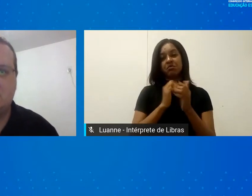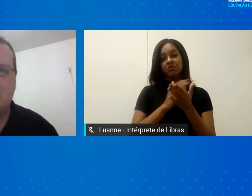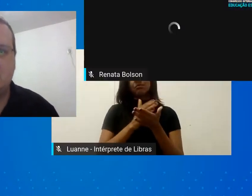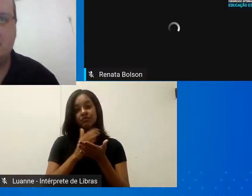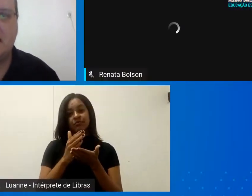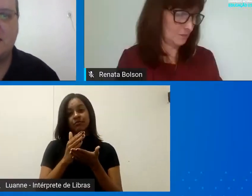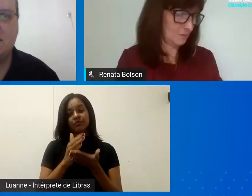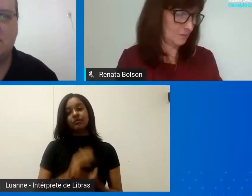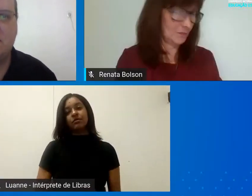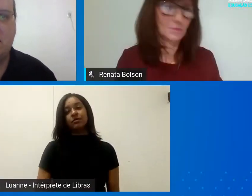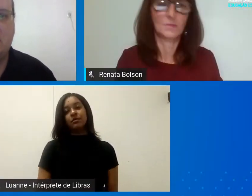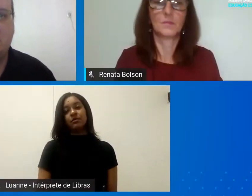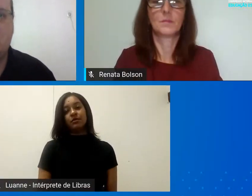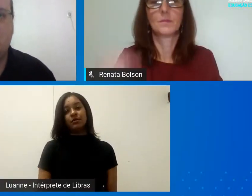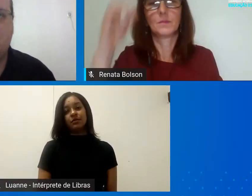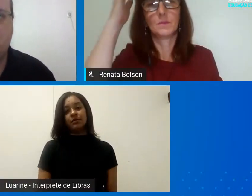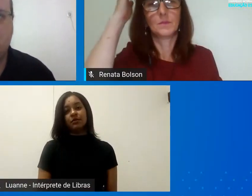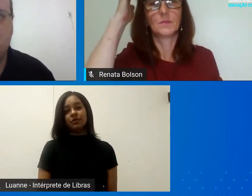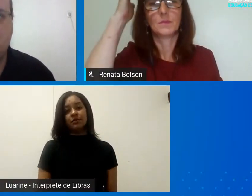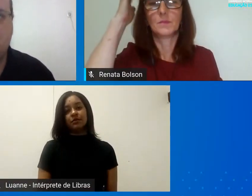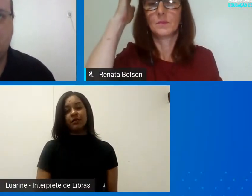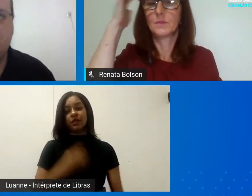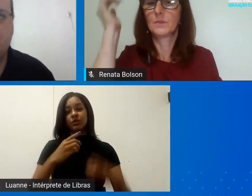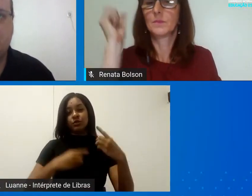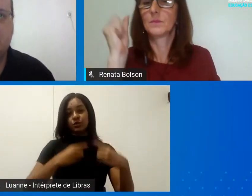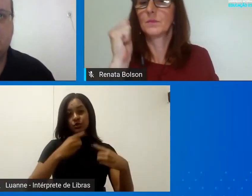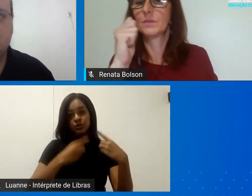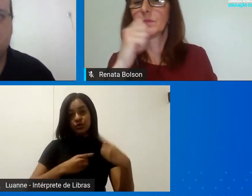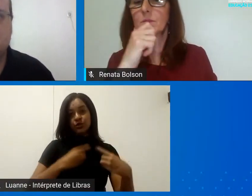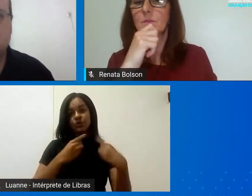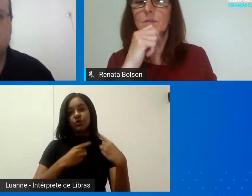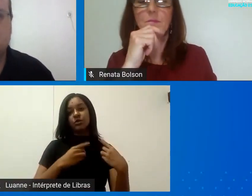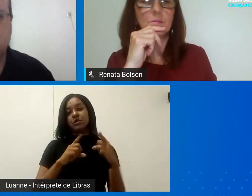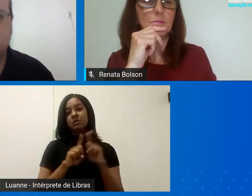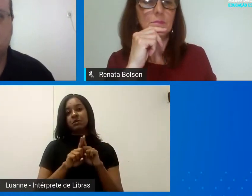discutir caso o Maurício não volte